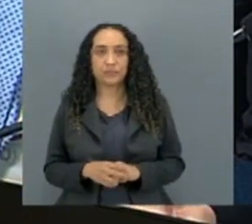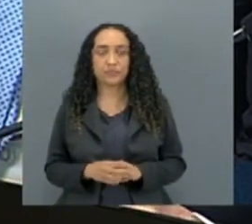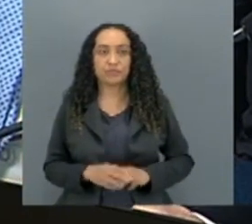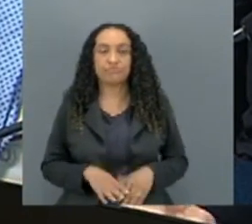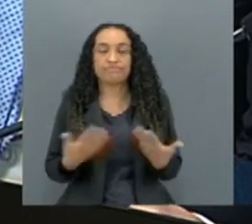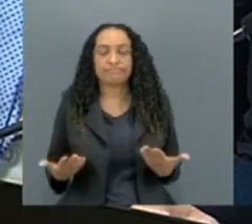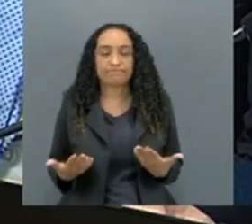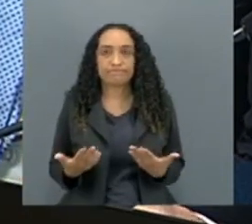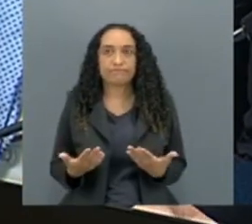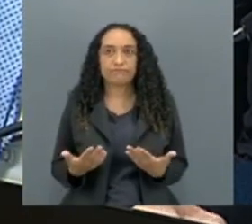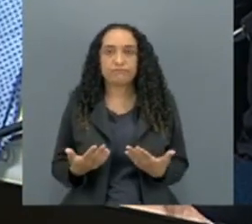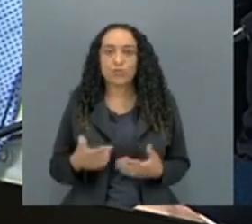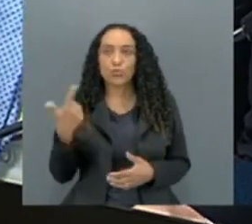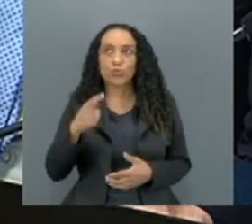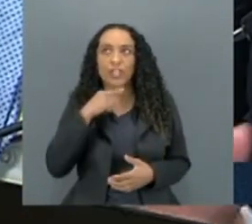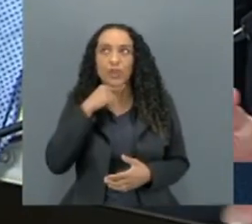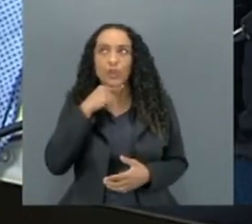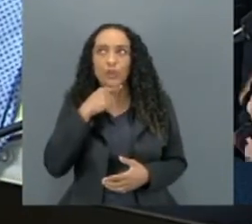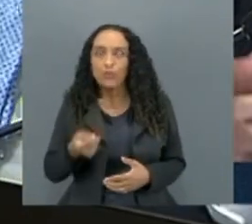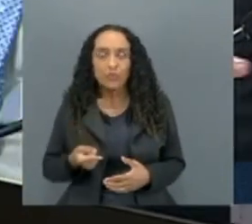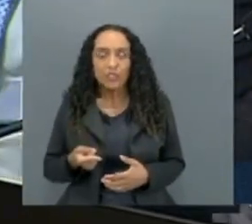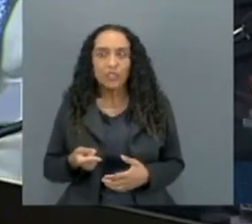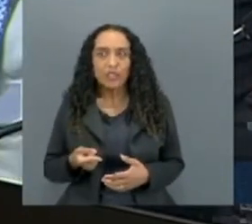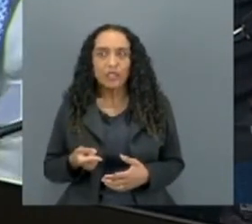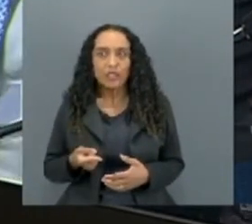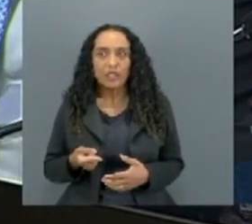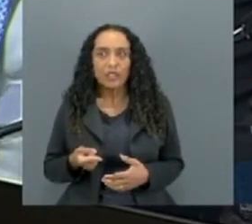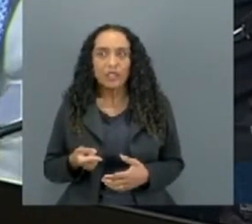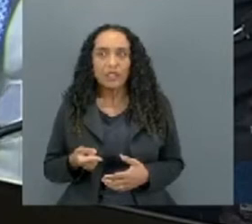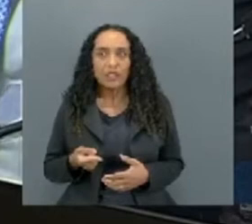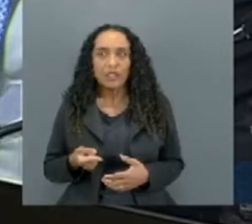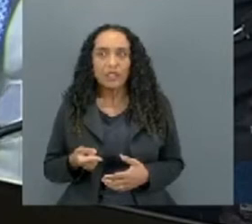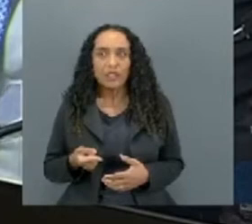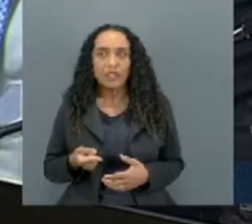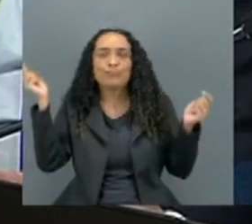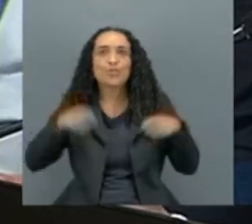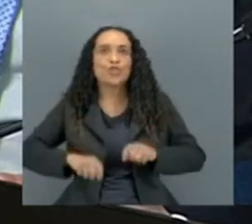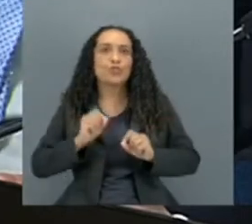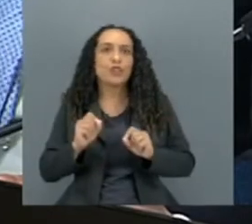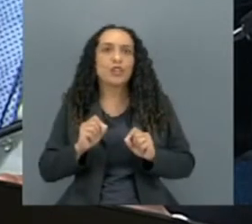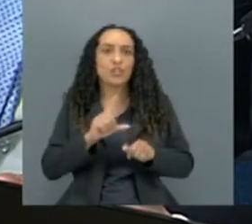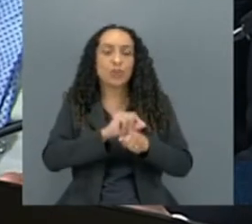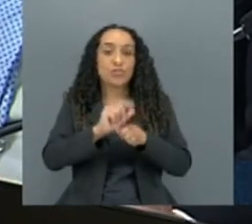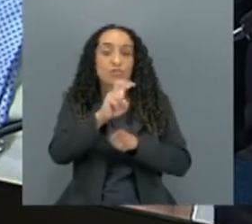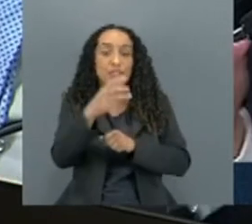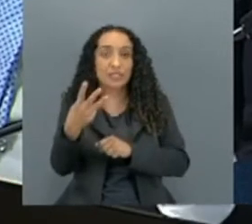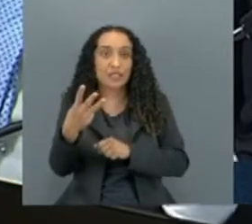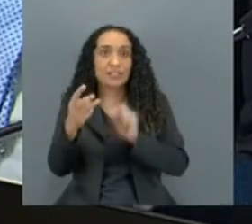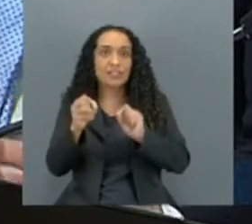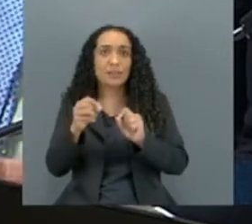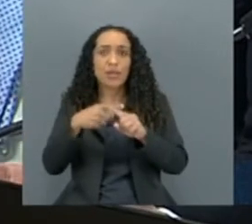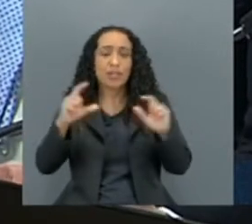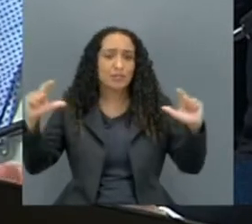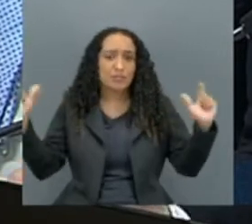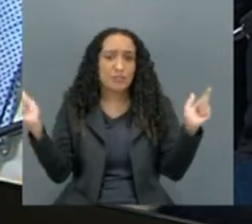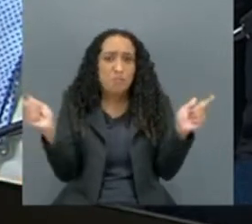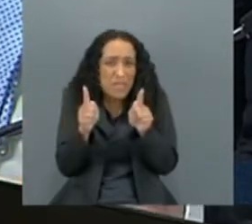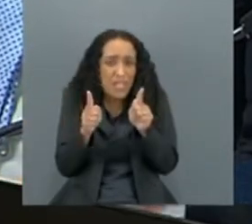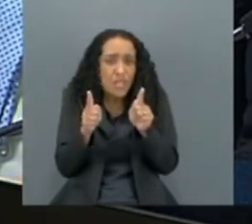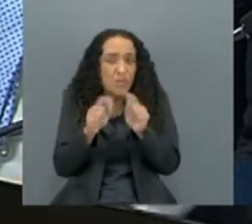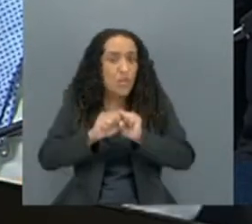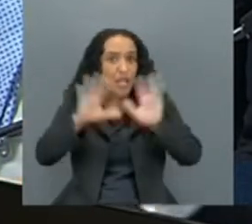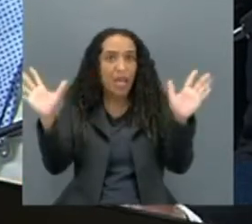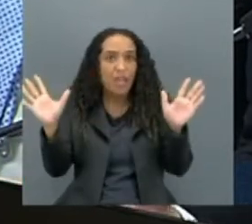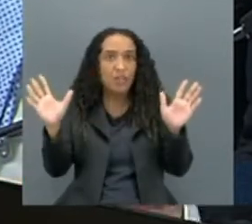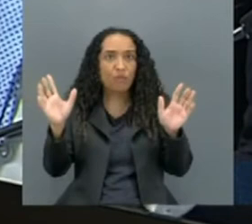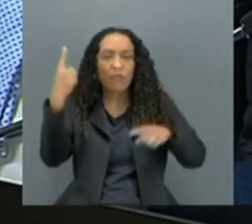não há dúvidas e não tem interpretações possíveis do artigo 53, que é muito curto e muito claro, inviolável